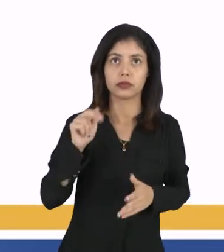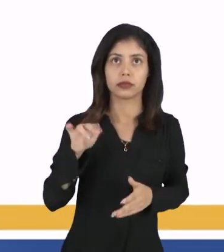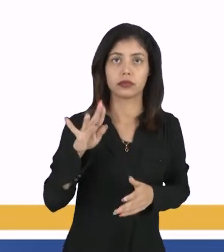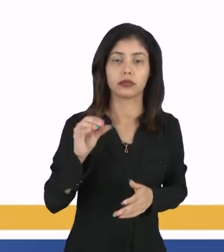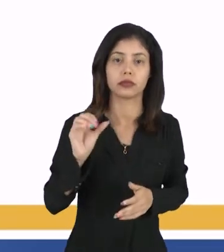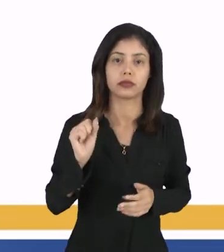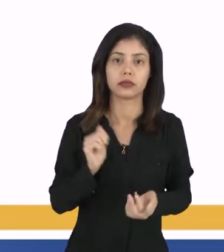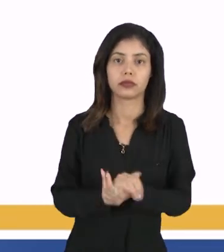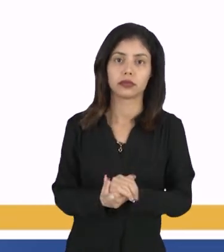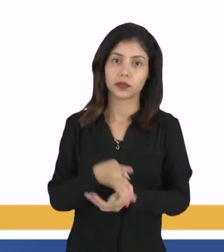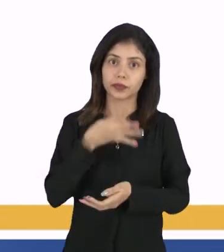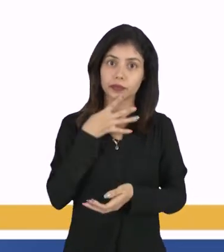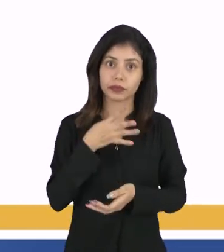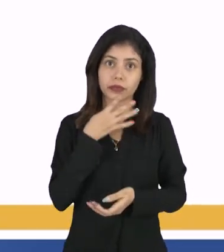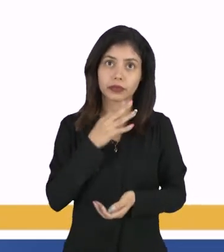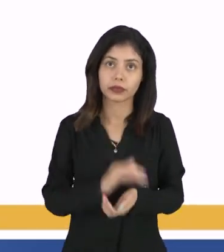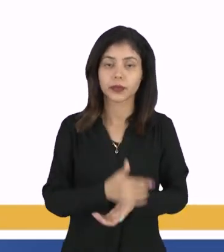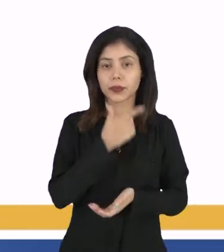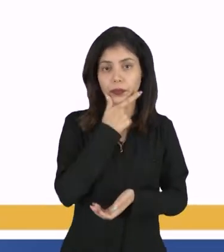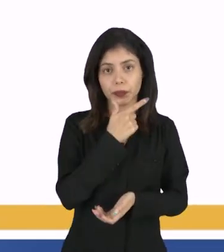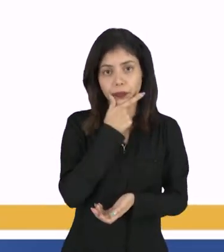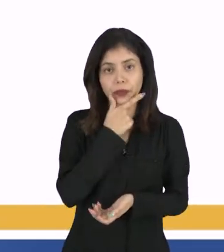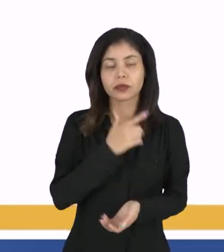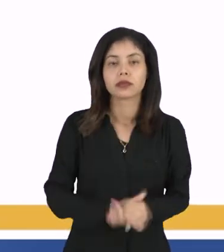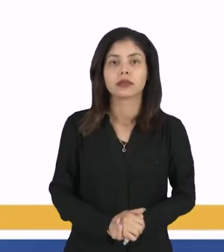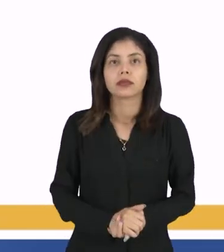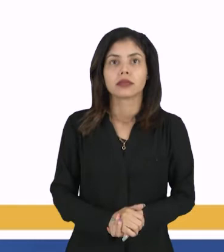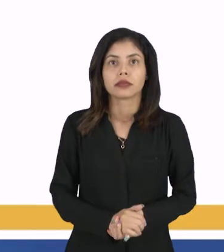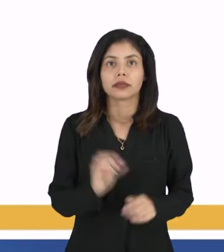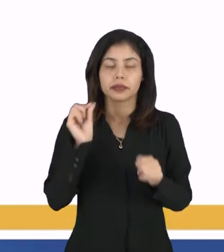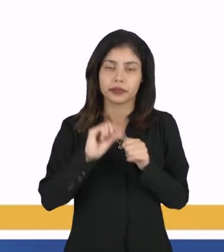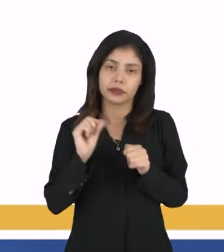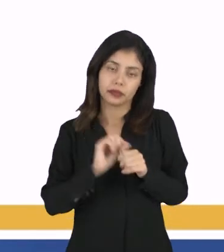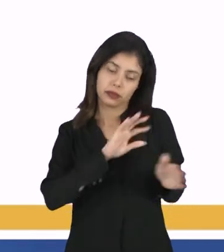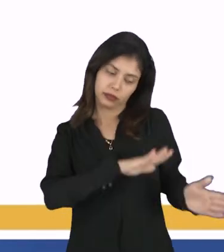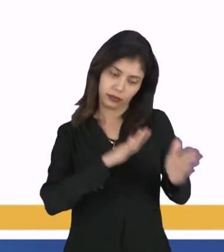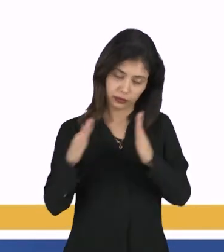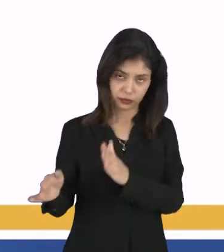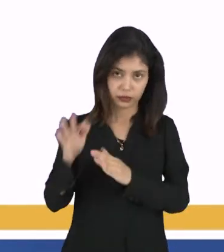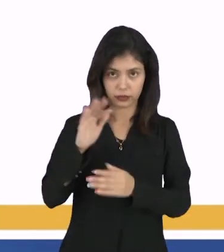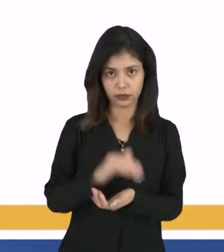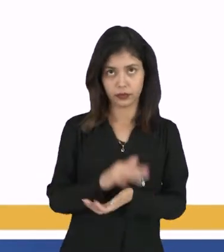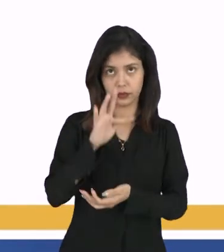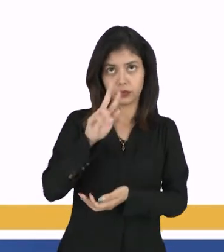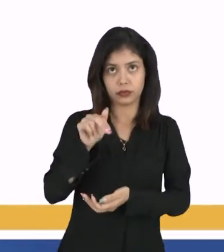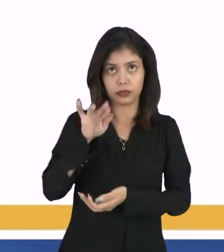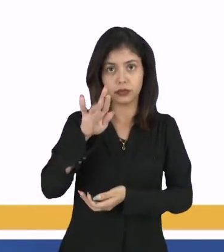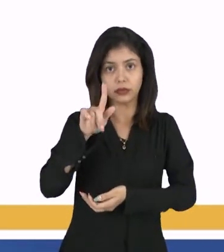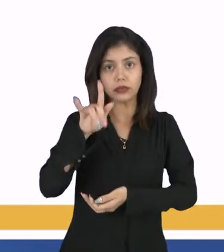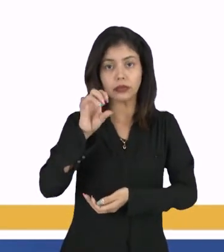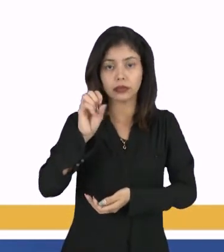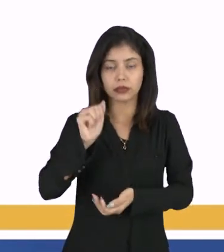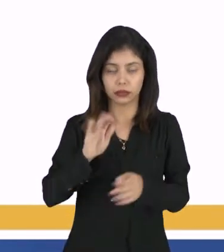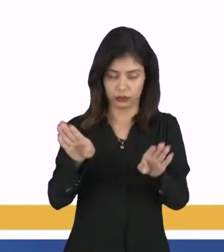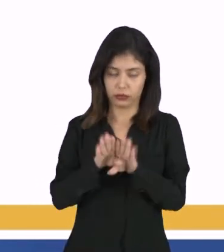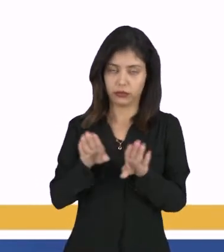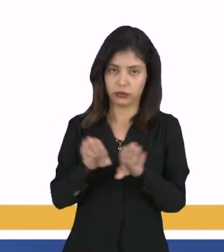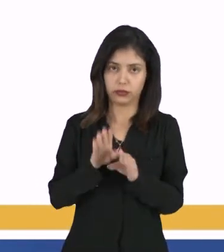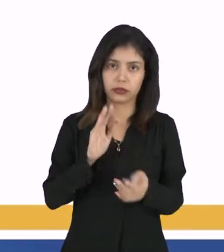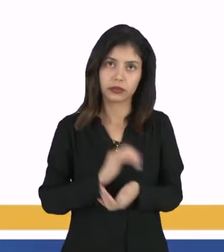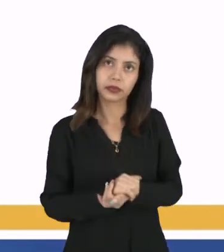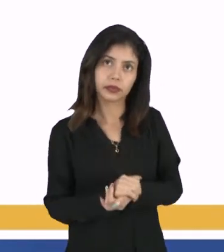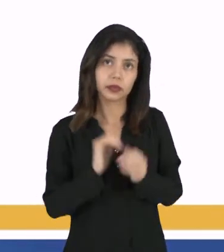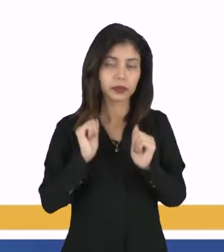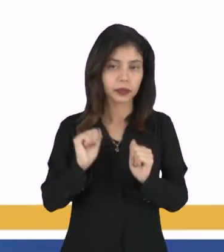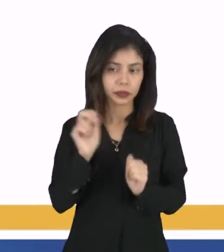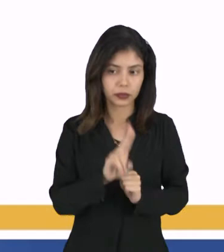né? Os mais conhecidos são os queijos, né? Nós temos queijos aí que são feitos a partir de fungos, né? Com a utilização dos fungos. E também